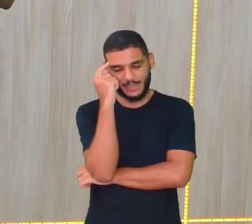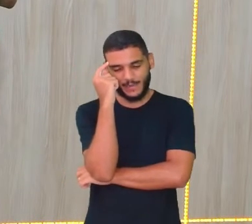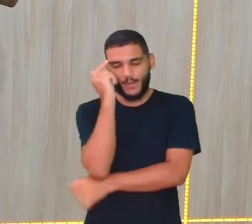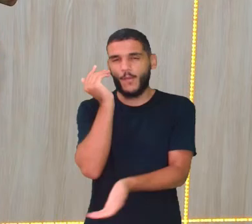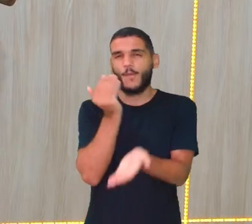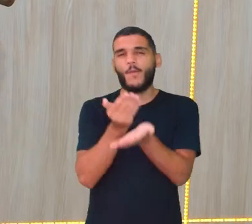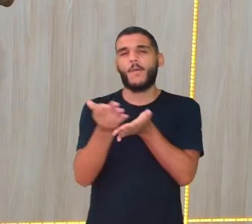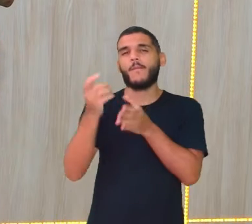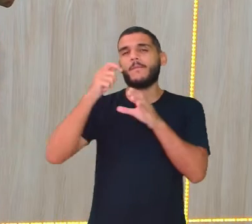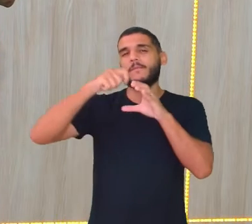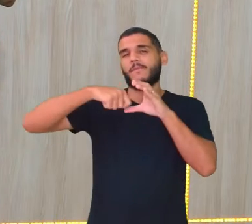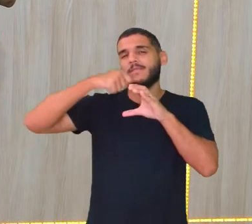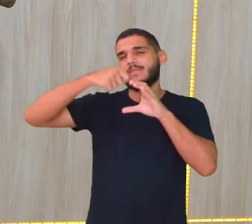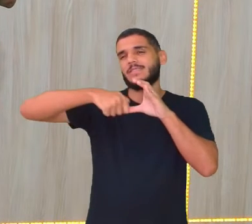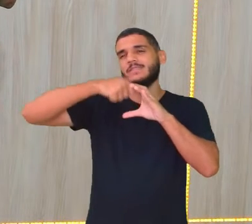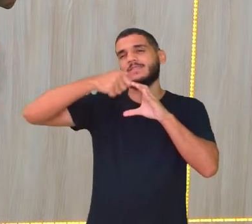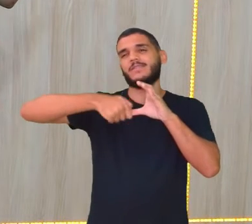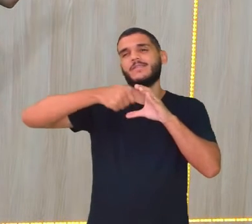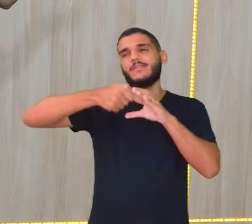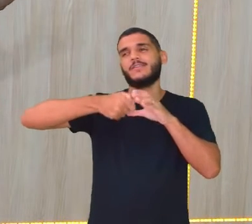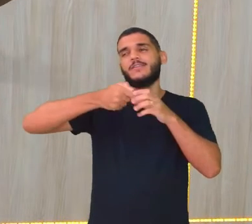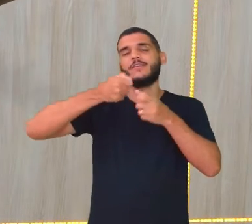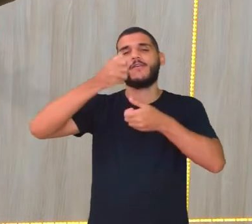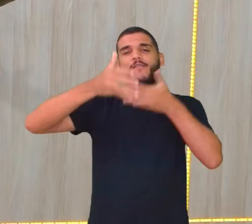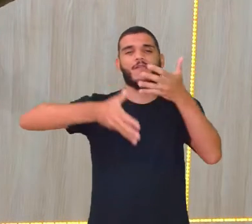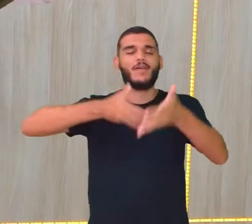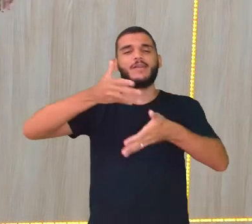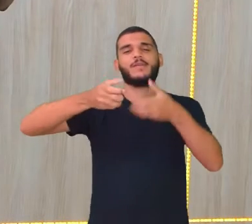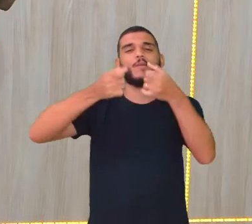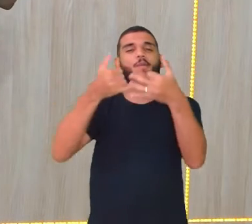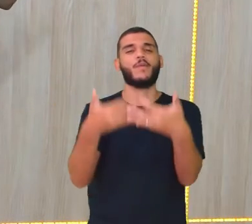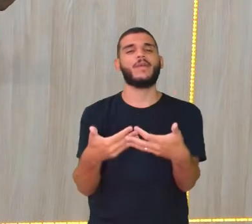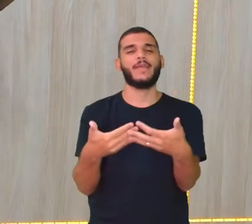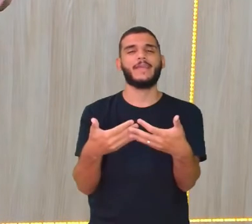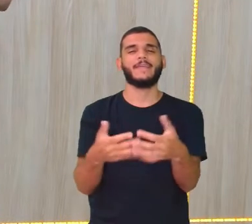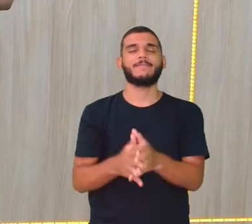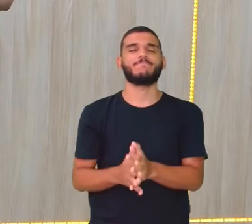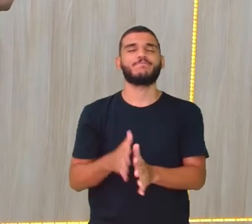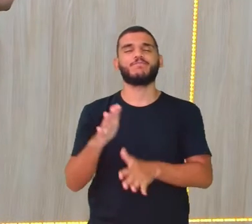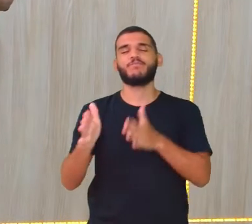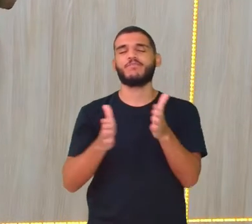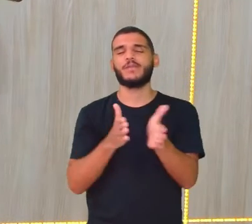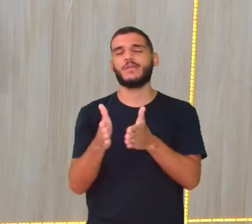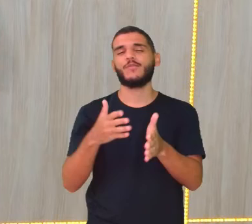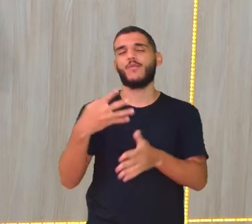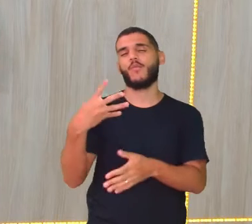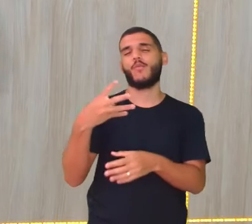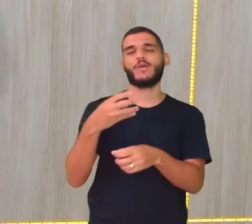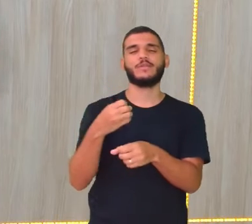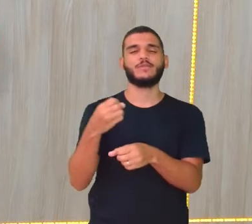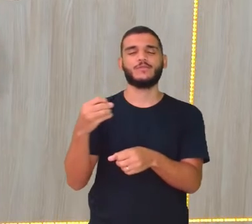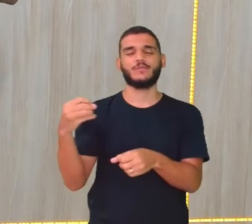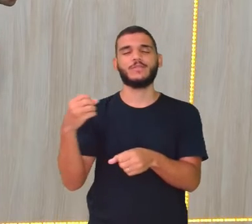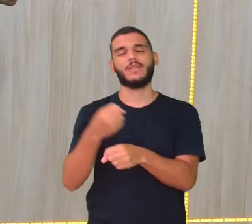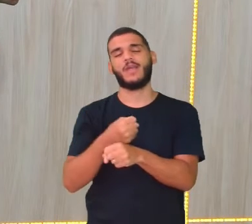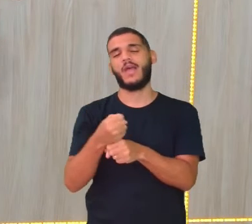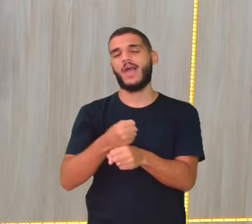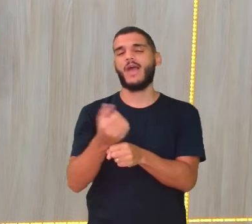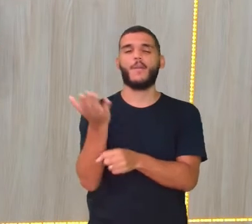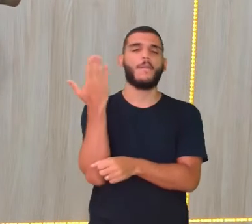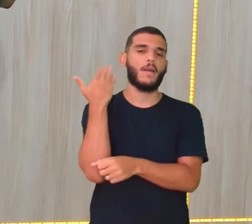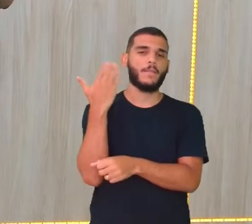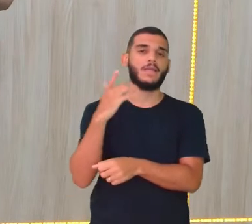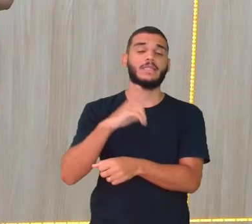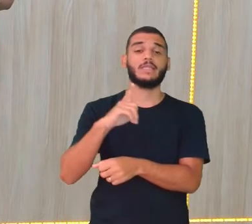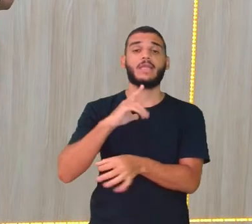fala, né, que há uns 300 anos atrás, 400 anos atrás, existiam já as